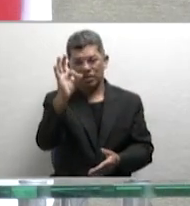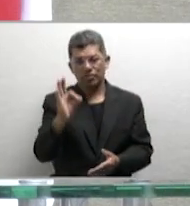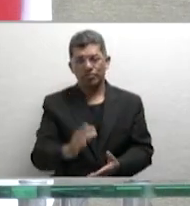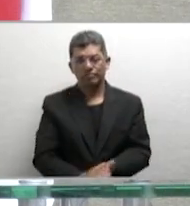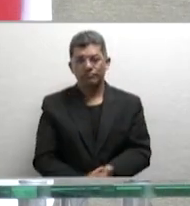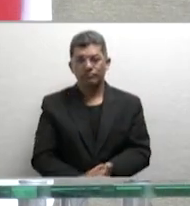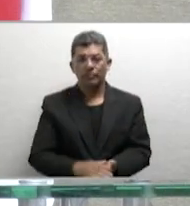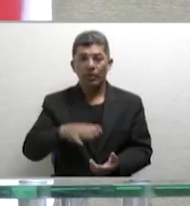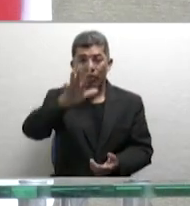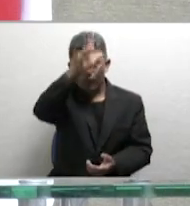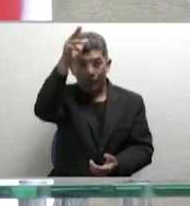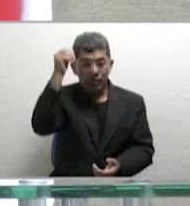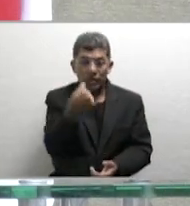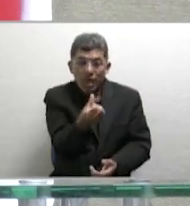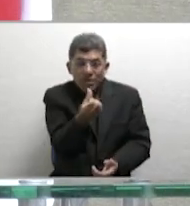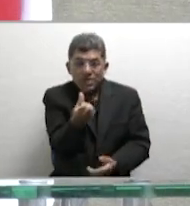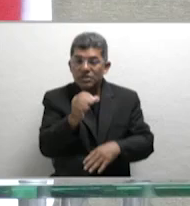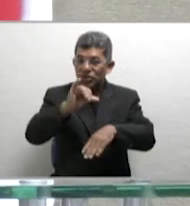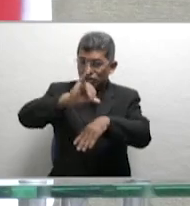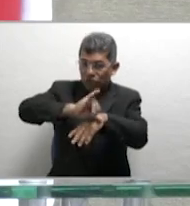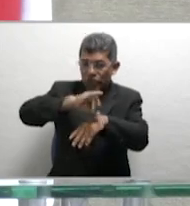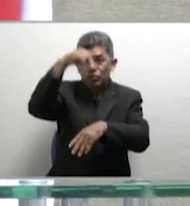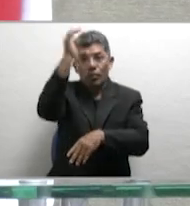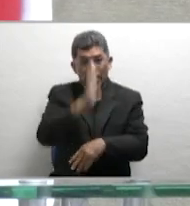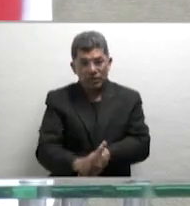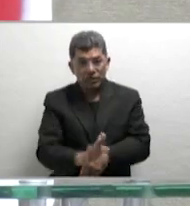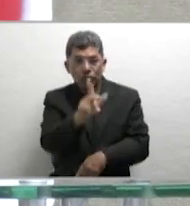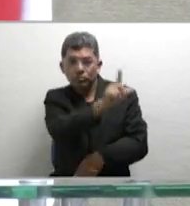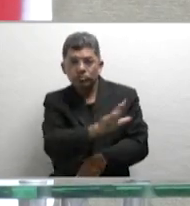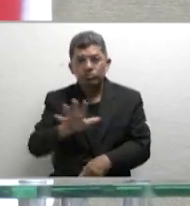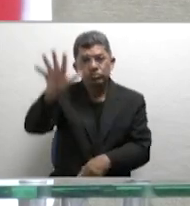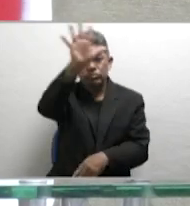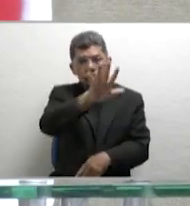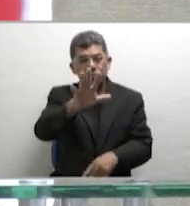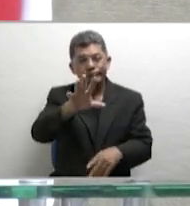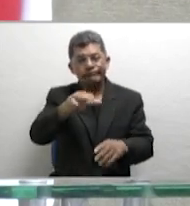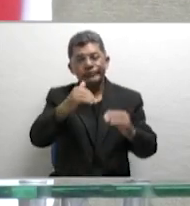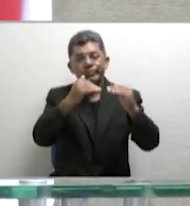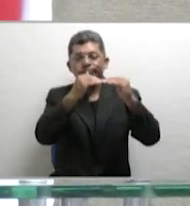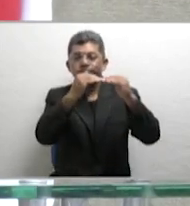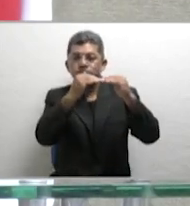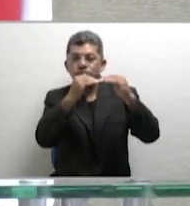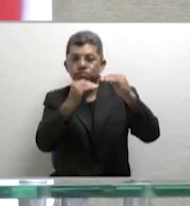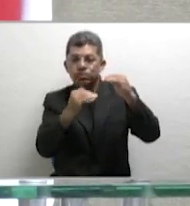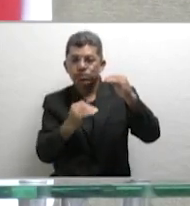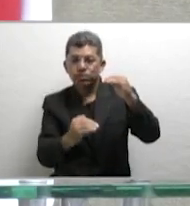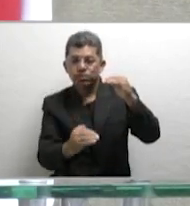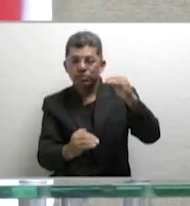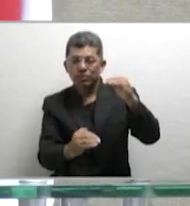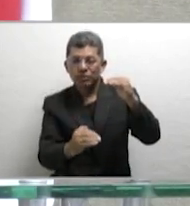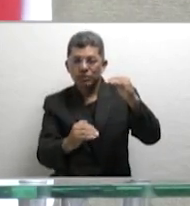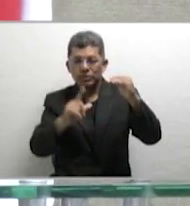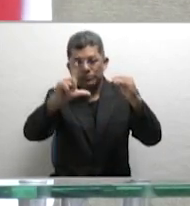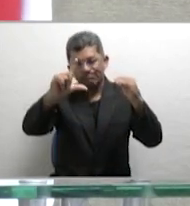O Amazonas é o sexto estado do Brasil que teve queda na melhoria de vida.